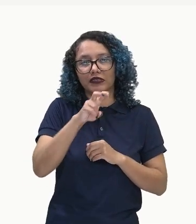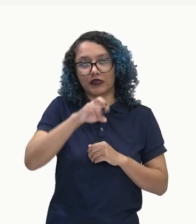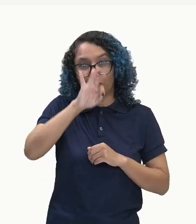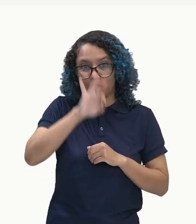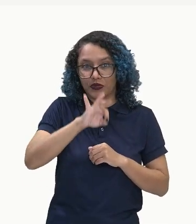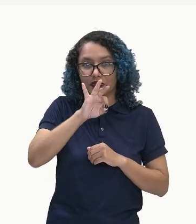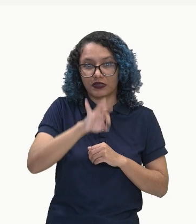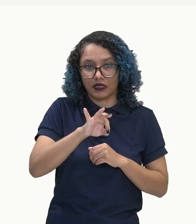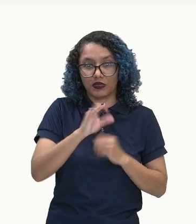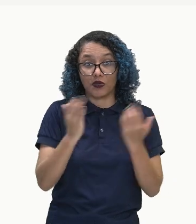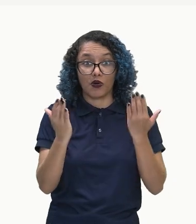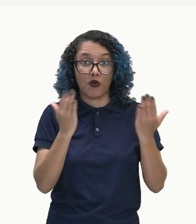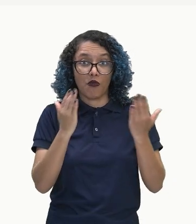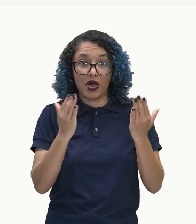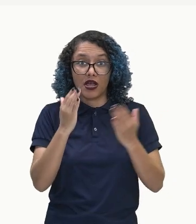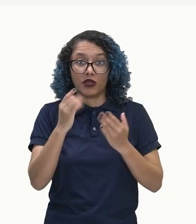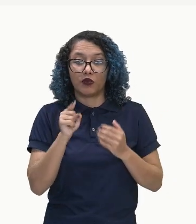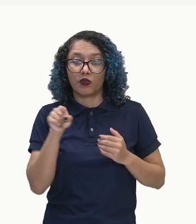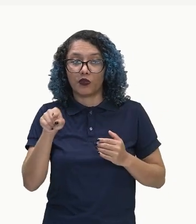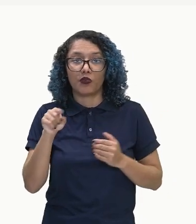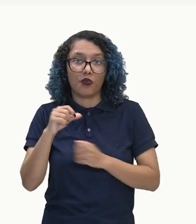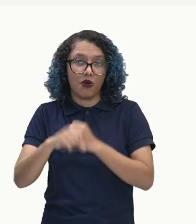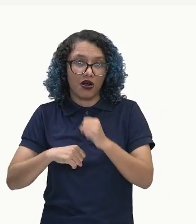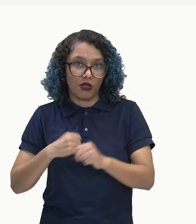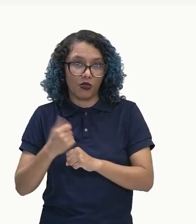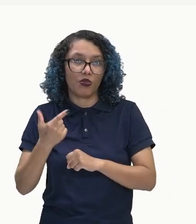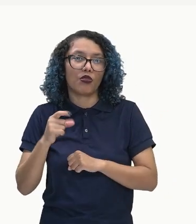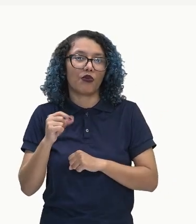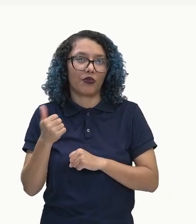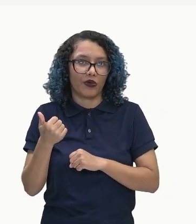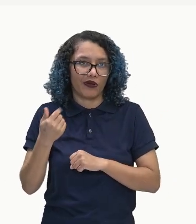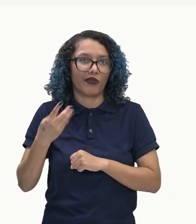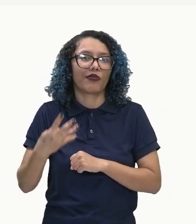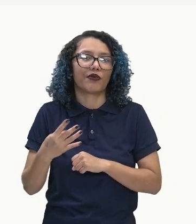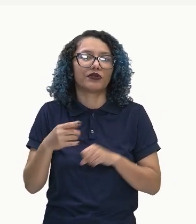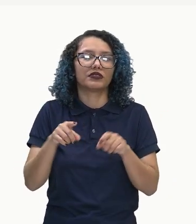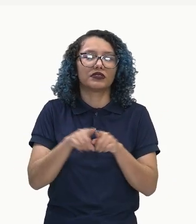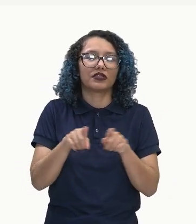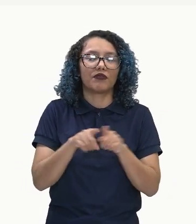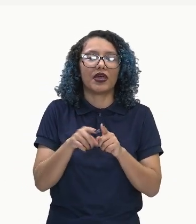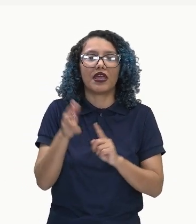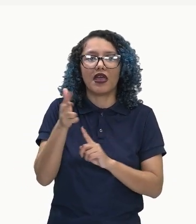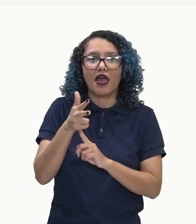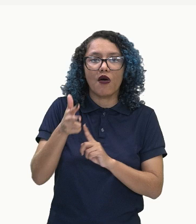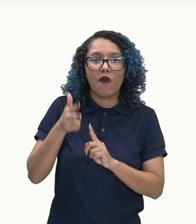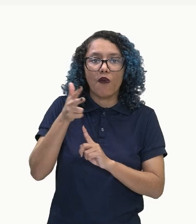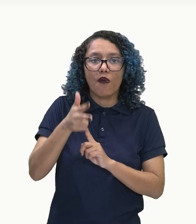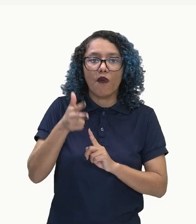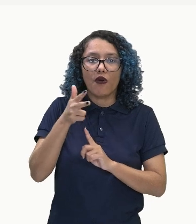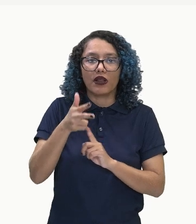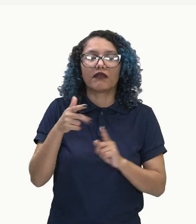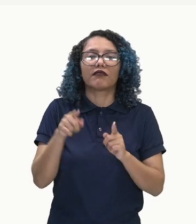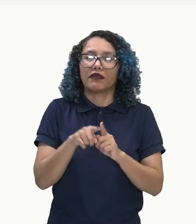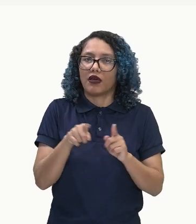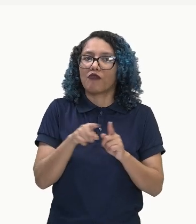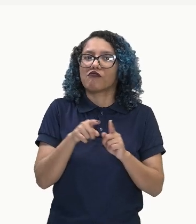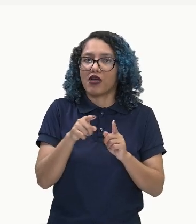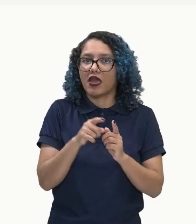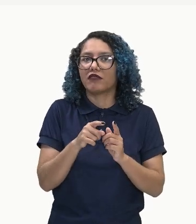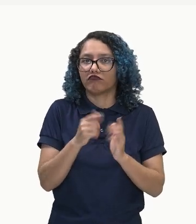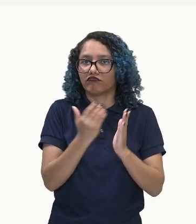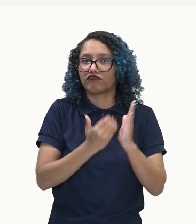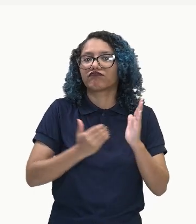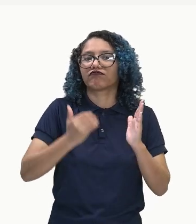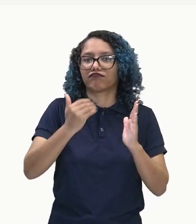22,5% em relação a 2014. A gente observa aí que a energia eólica deu uma crescida aí